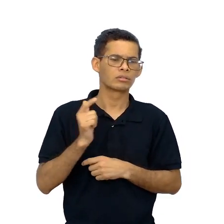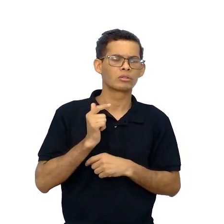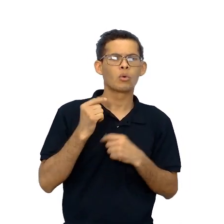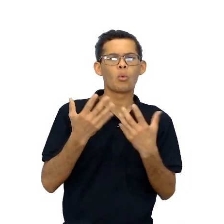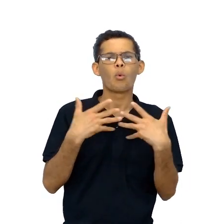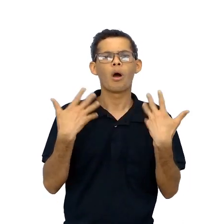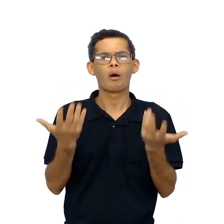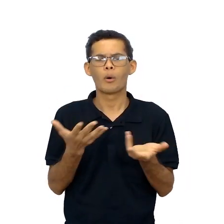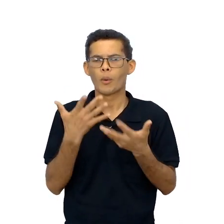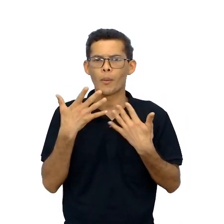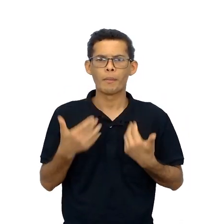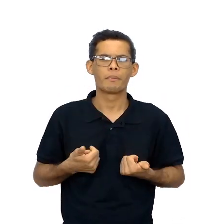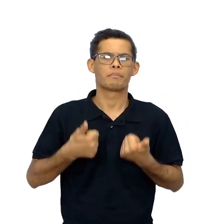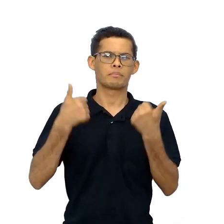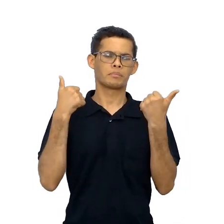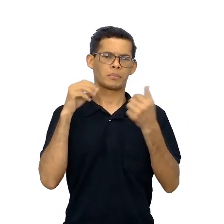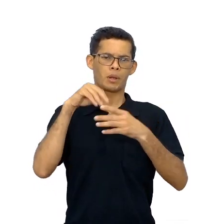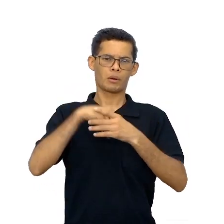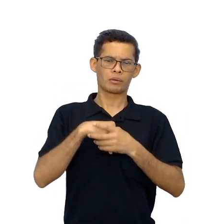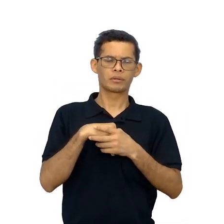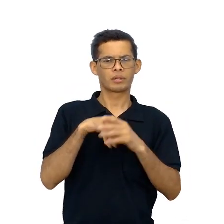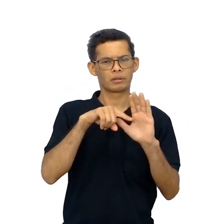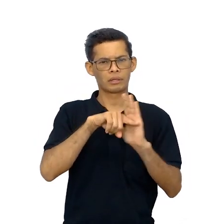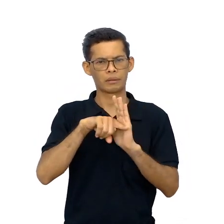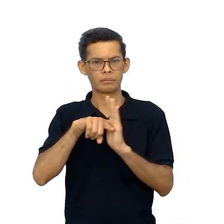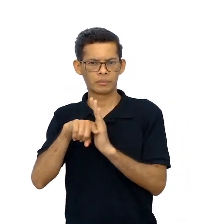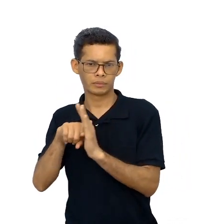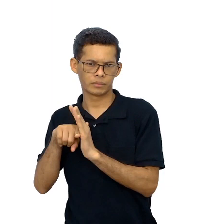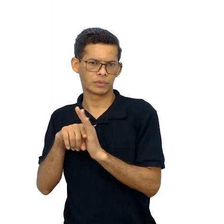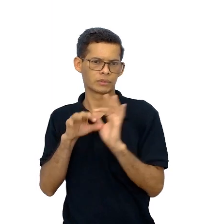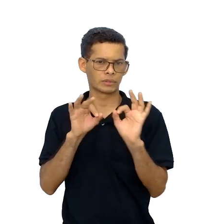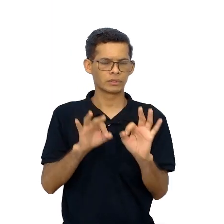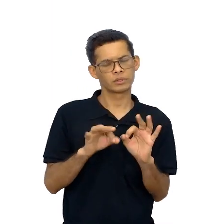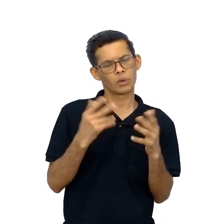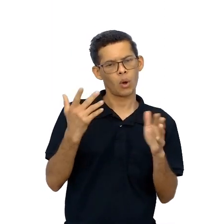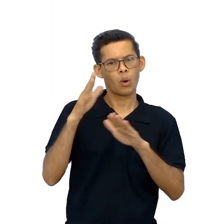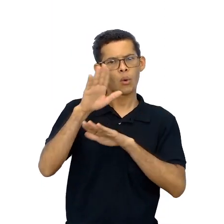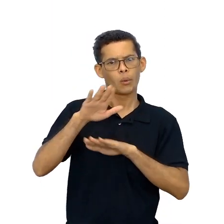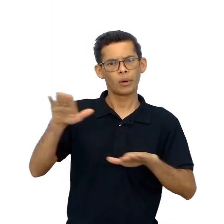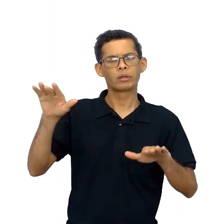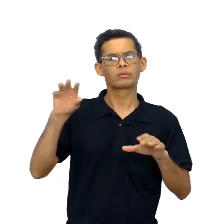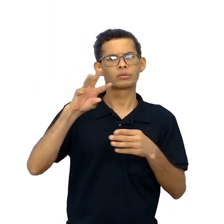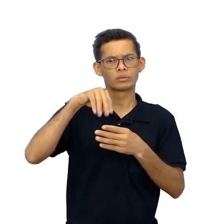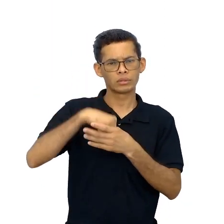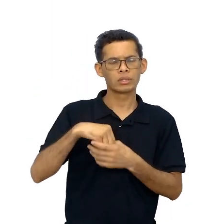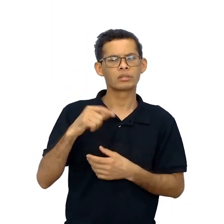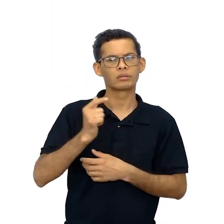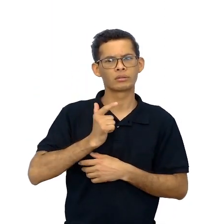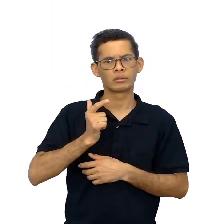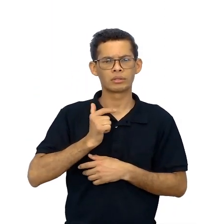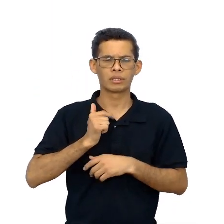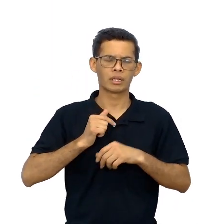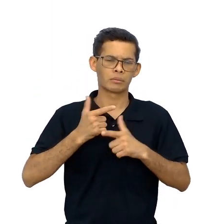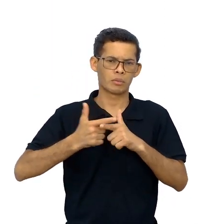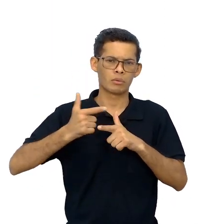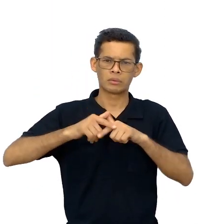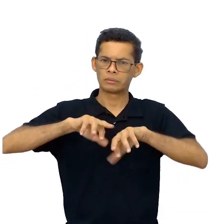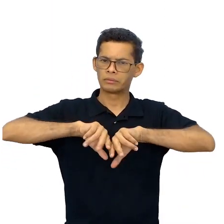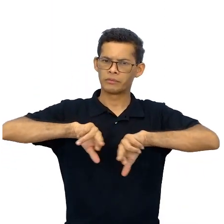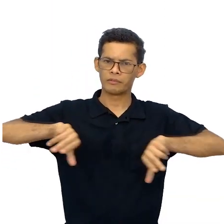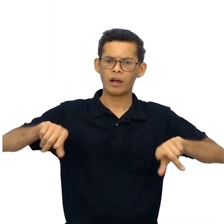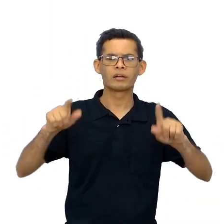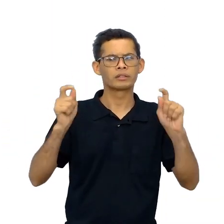para aquela determinada pesquisa? Então, aqui o aluno pode ter vários problemas para interpretar